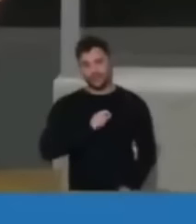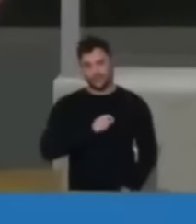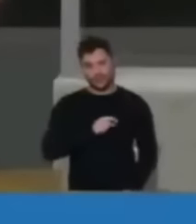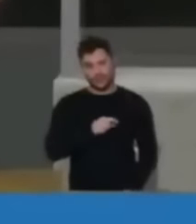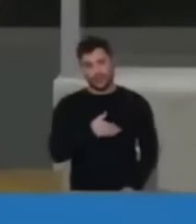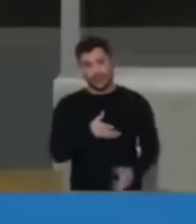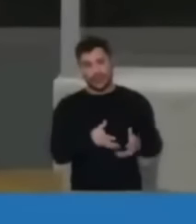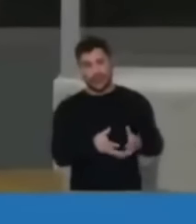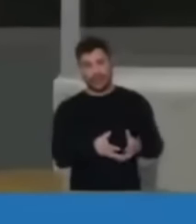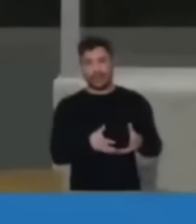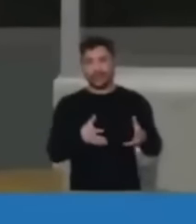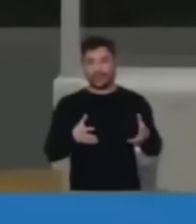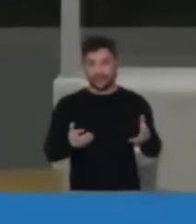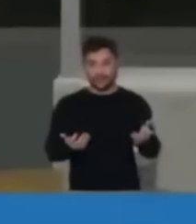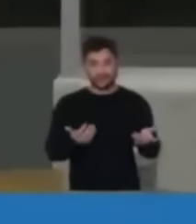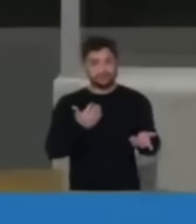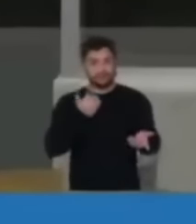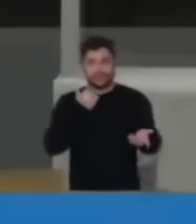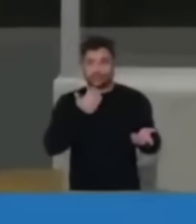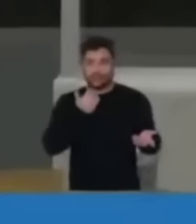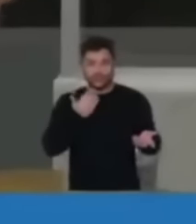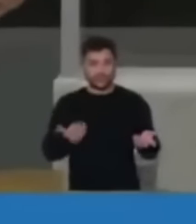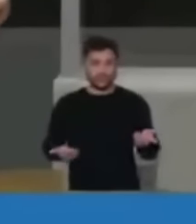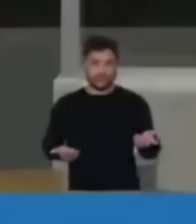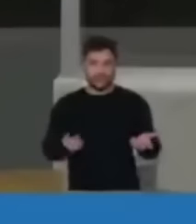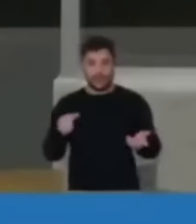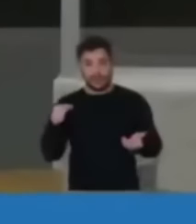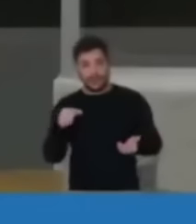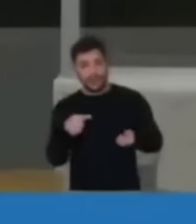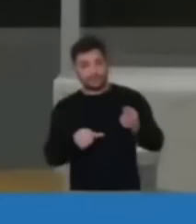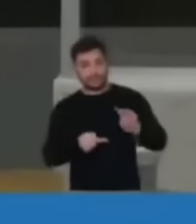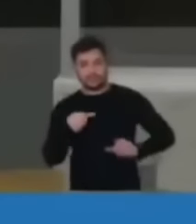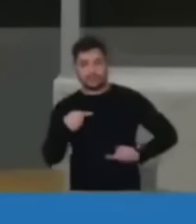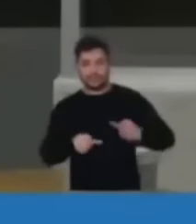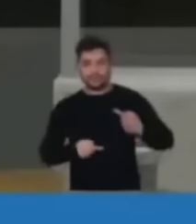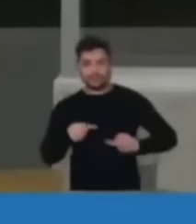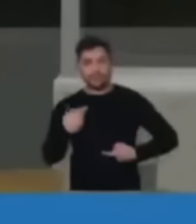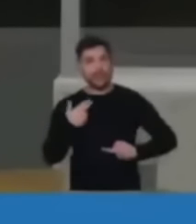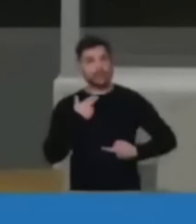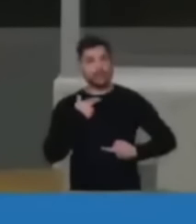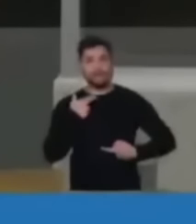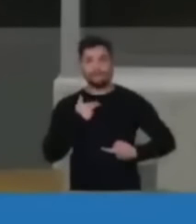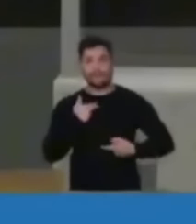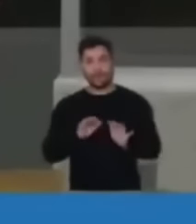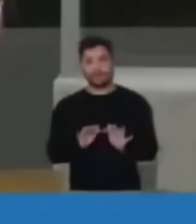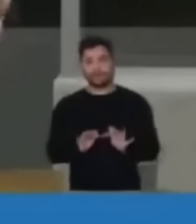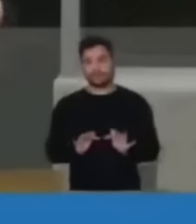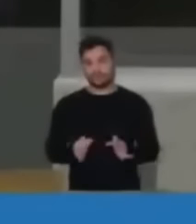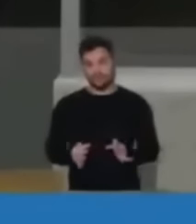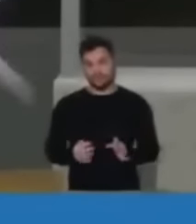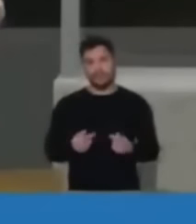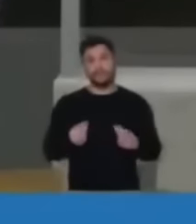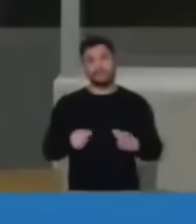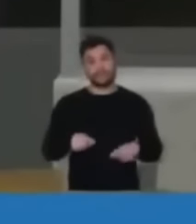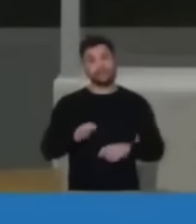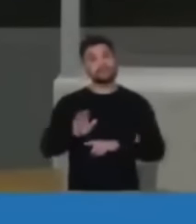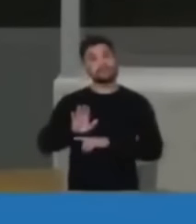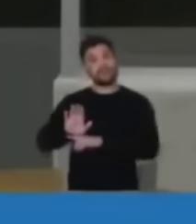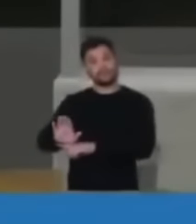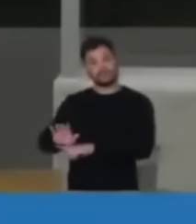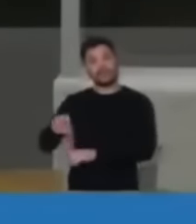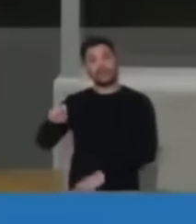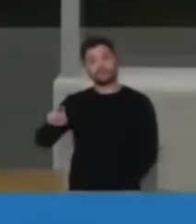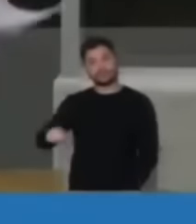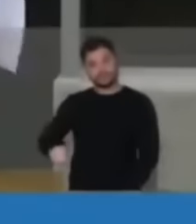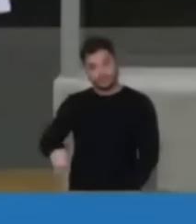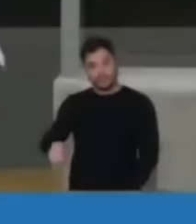adianta. Então o que acontece? É uma discussão que não pode ser rala. Nós temos que socorrer sim, como temos que dar